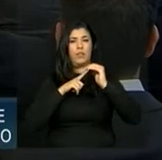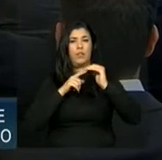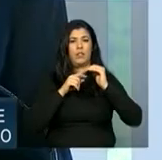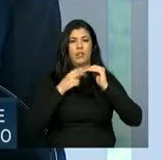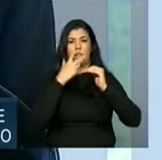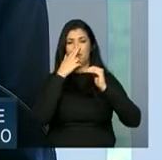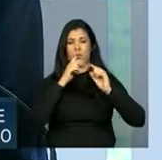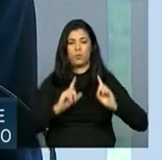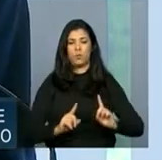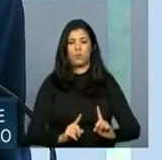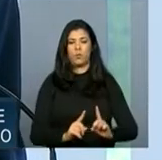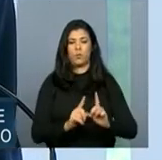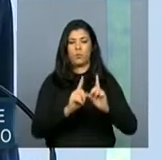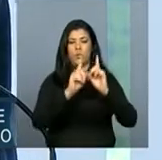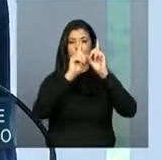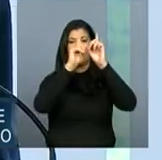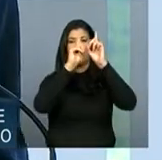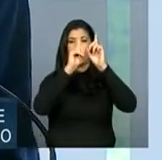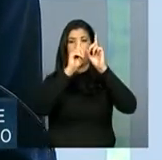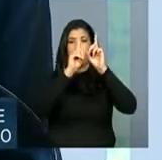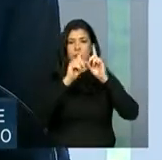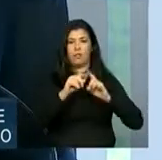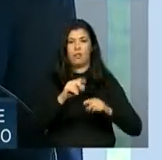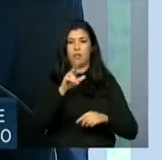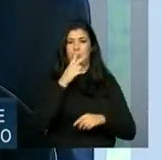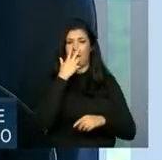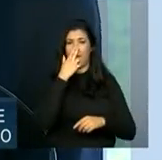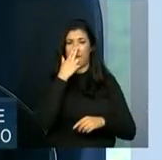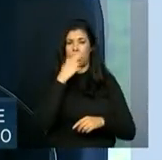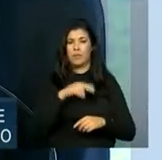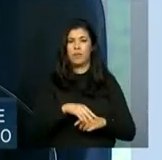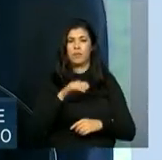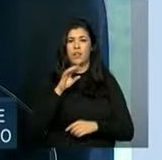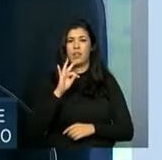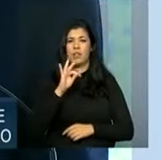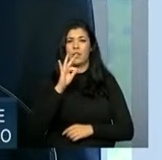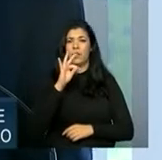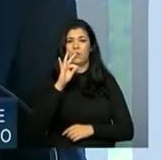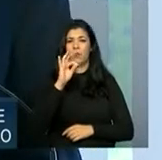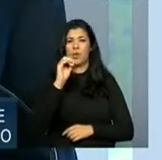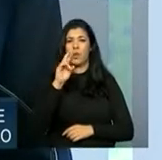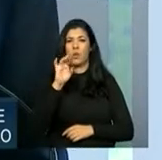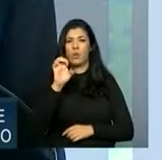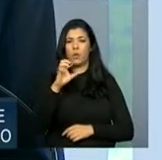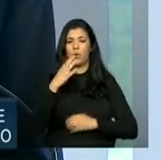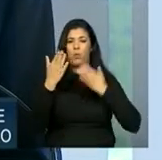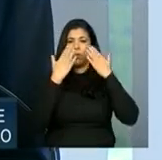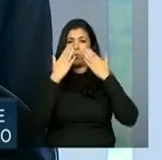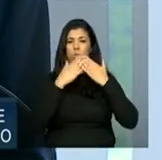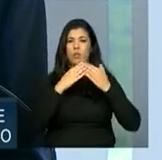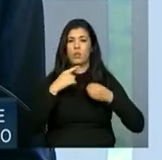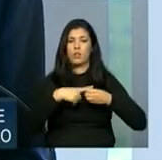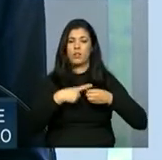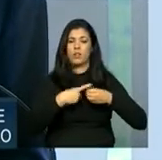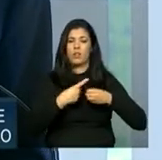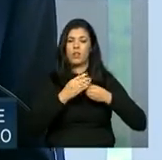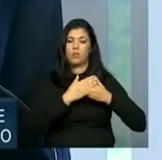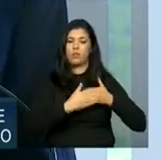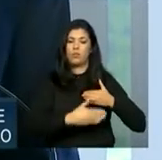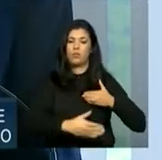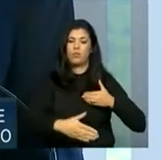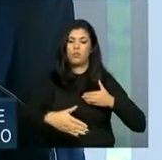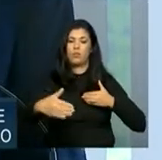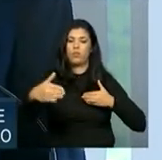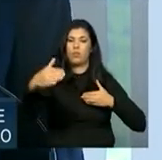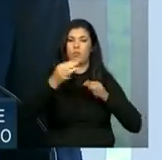eiffel 300m de altitude Por que passa a serra de Paranapiacaba e vem até São Paulo